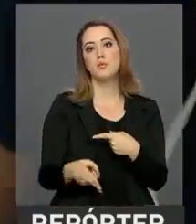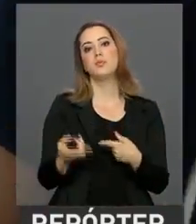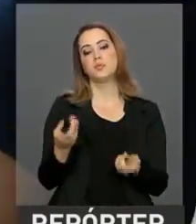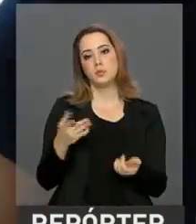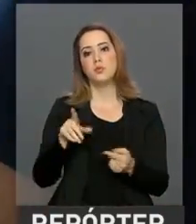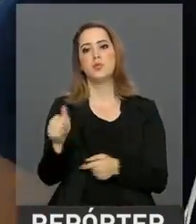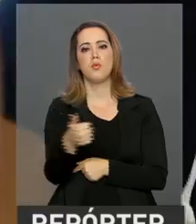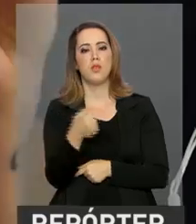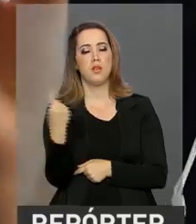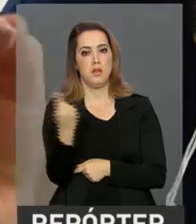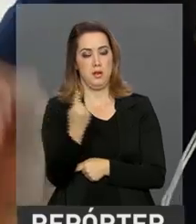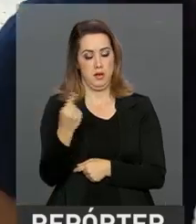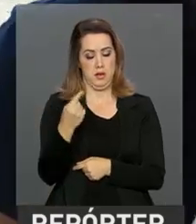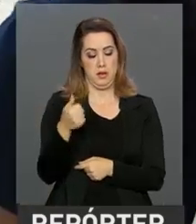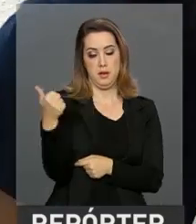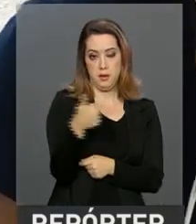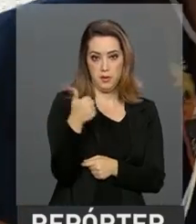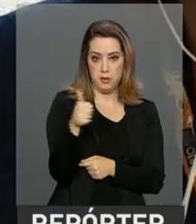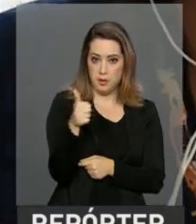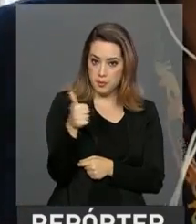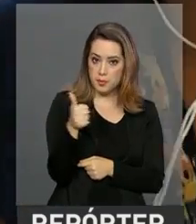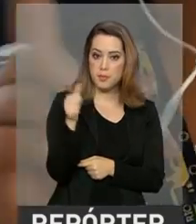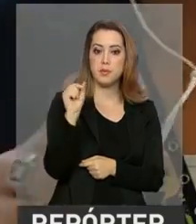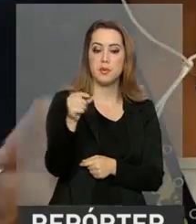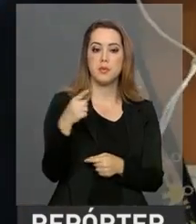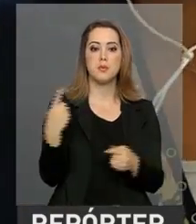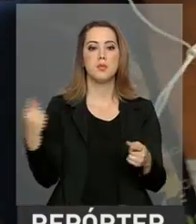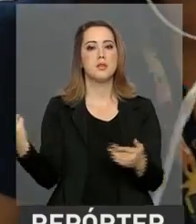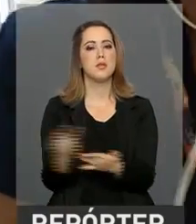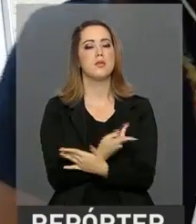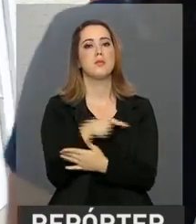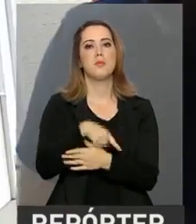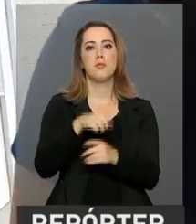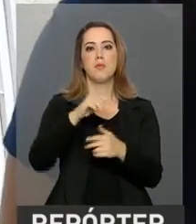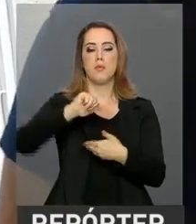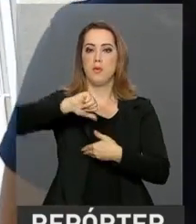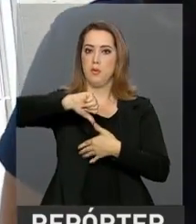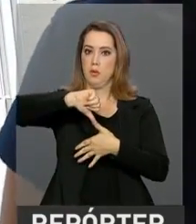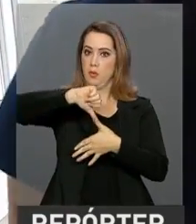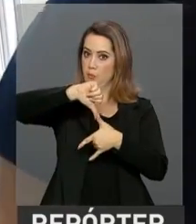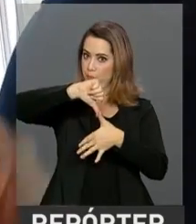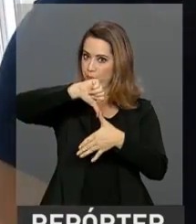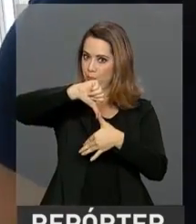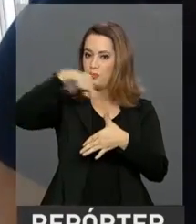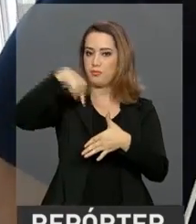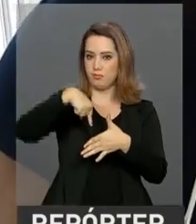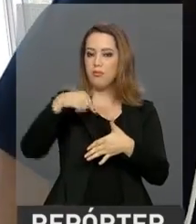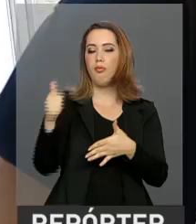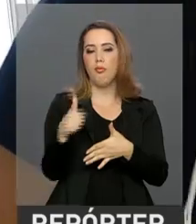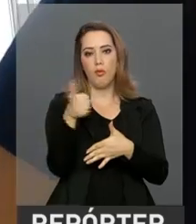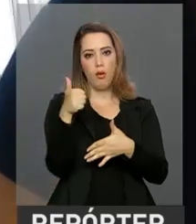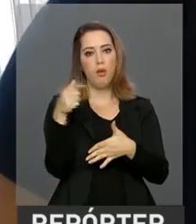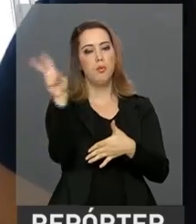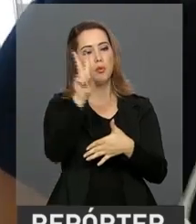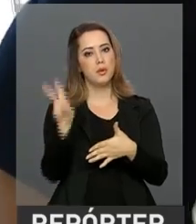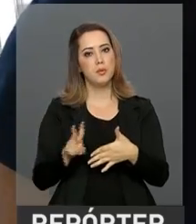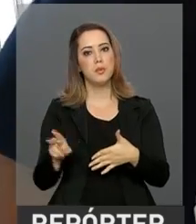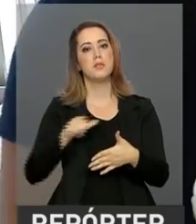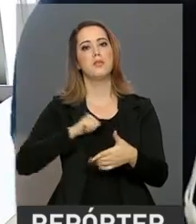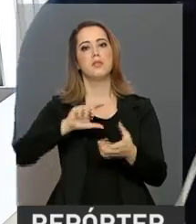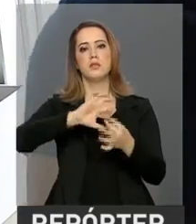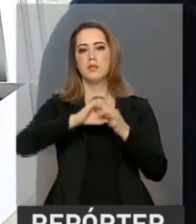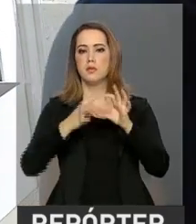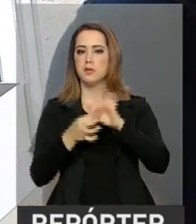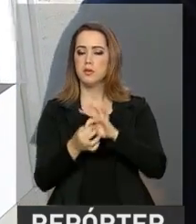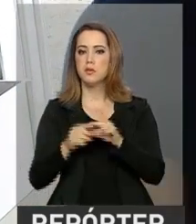a primeira Olimpíada a ser realizada na América do Sul. Daqui a pouquinho, às 9 horas, 9 e 10 da manhã, está prevista uma entrevista aos